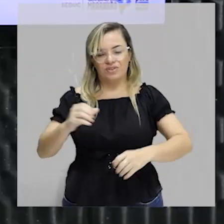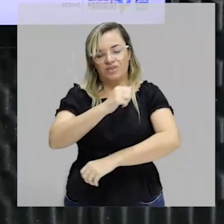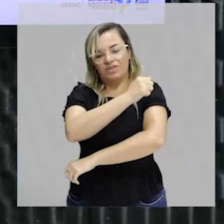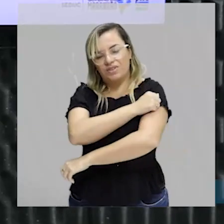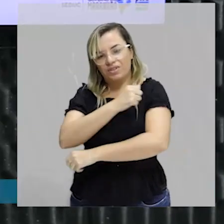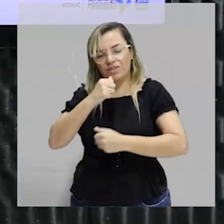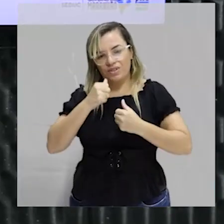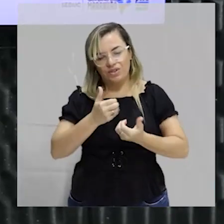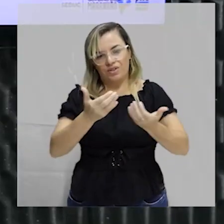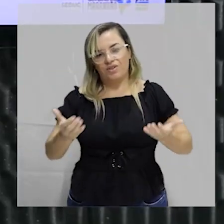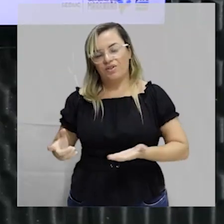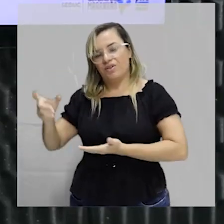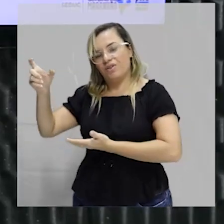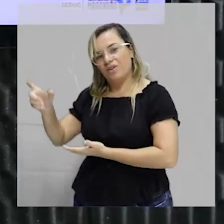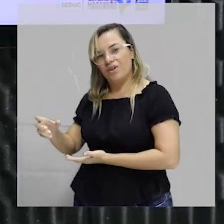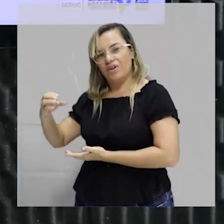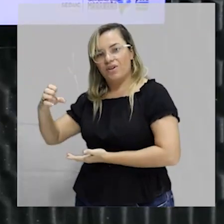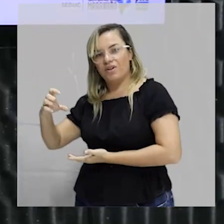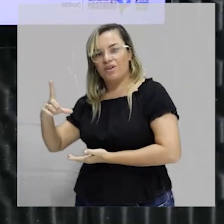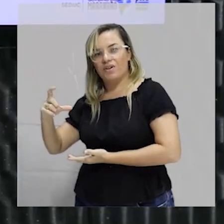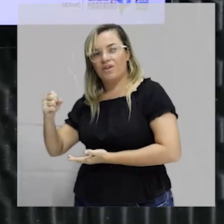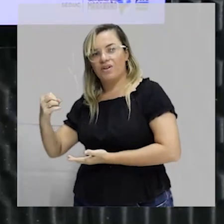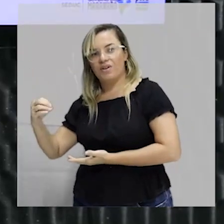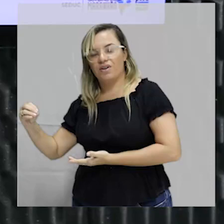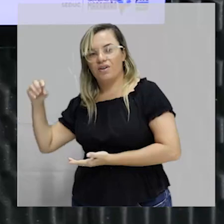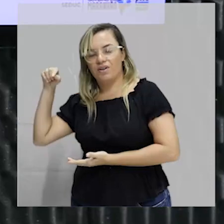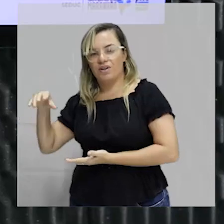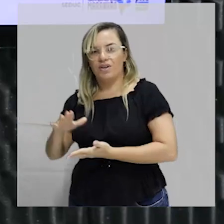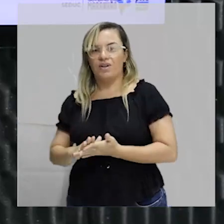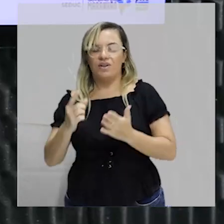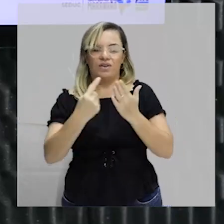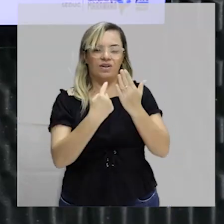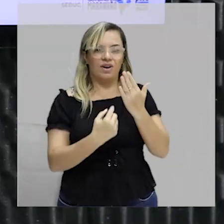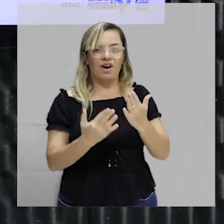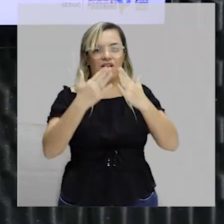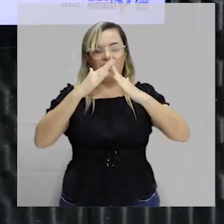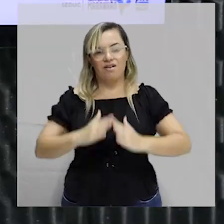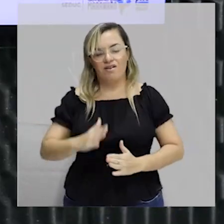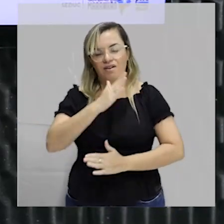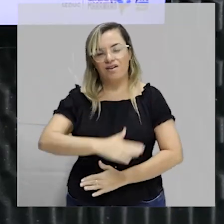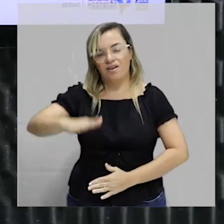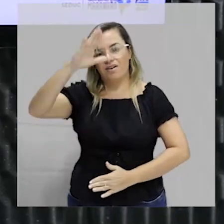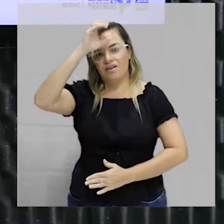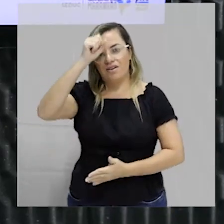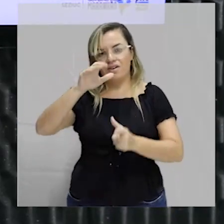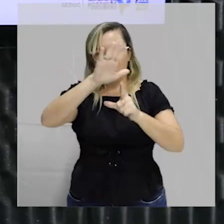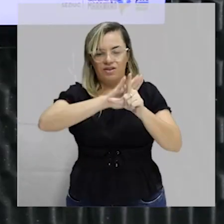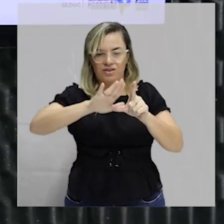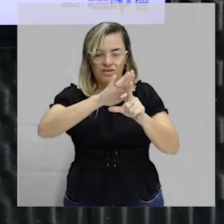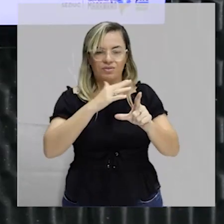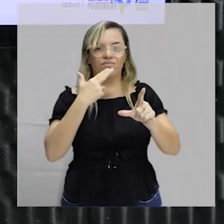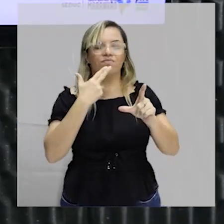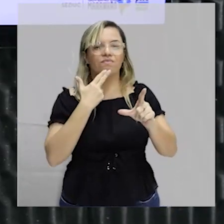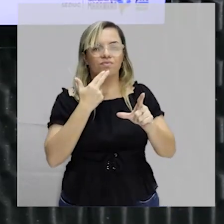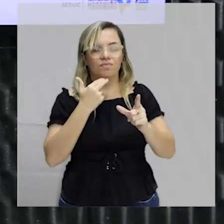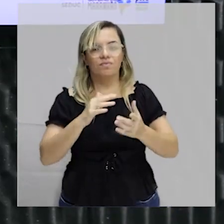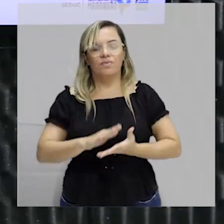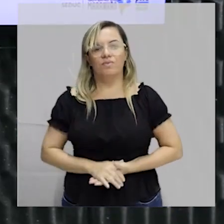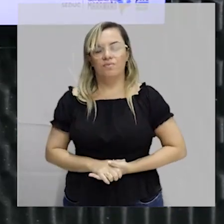pessoal, tudo bem com vocês? Eu sou o professor Celso Ramos. Esse é o programa Fica em Casa Aprendendo, da plataforma Gonçalves